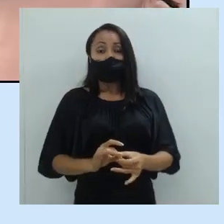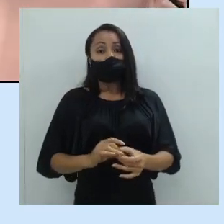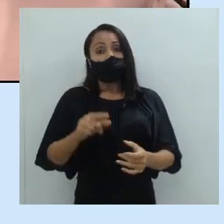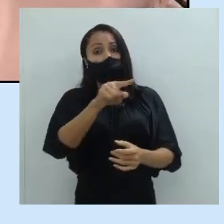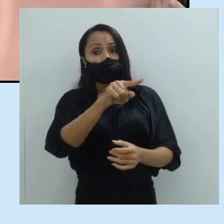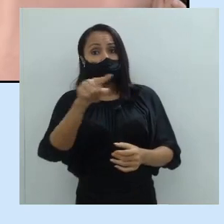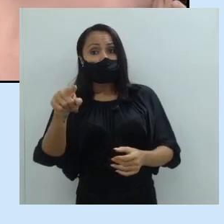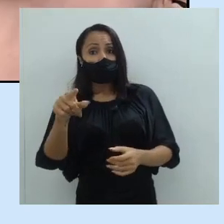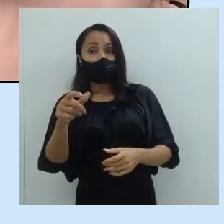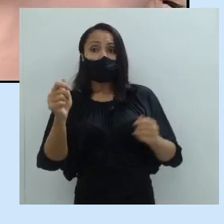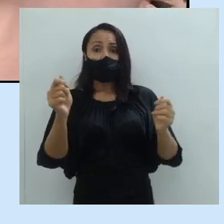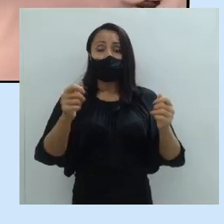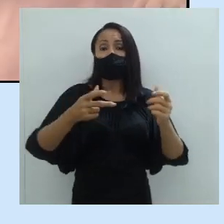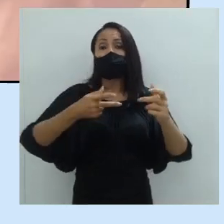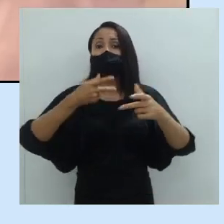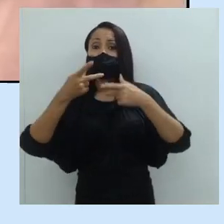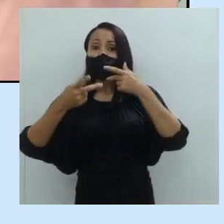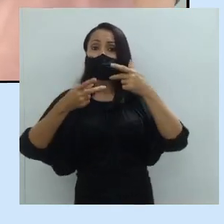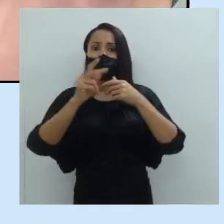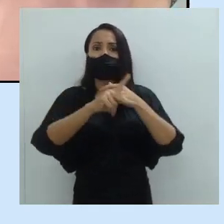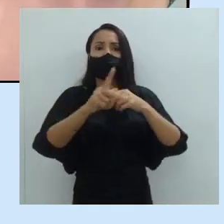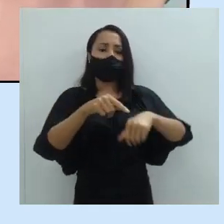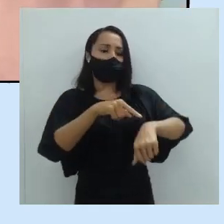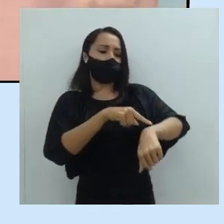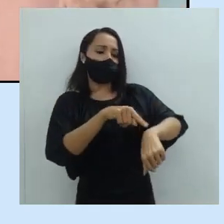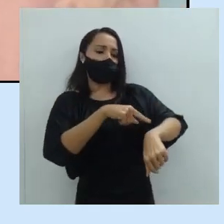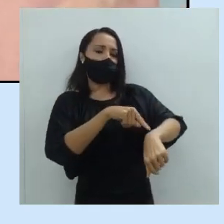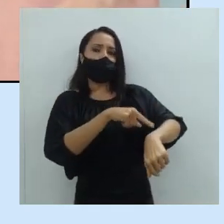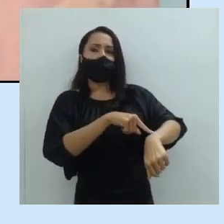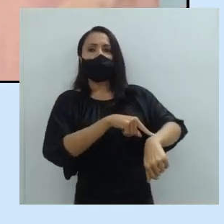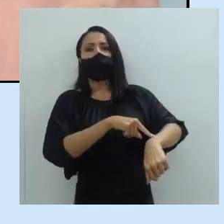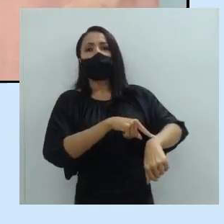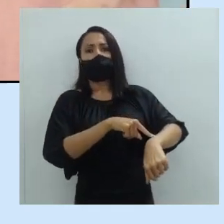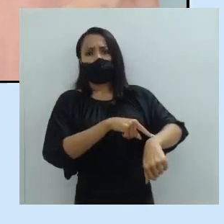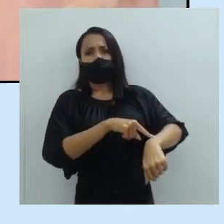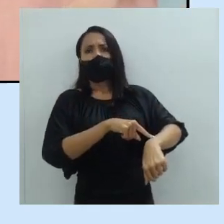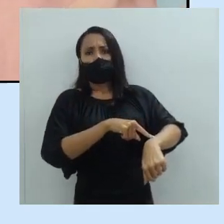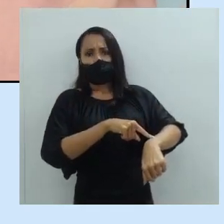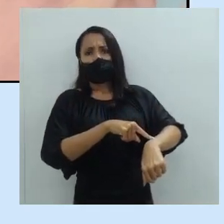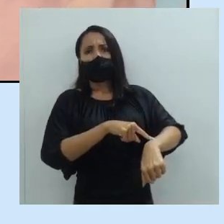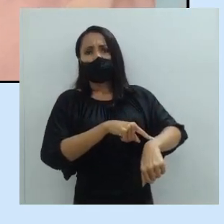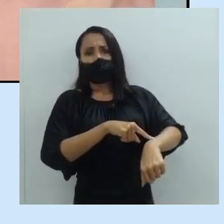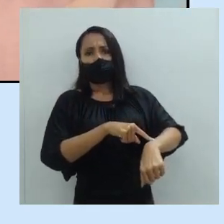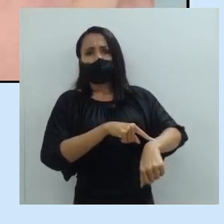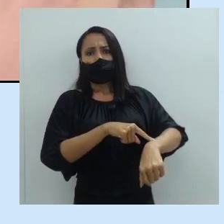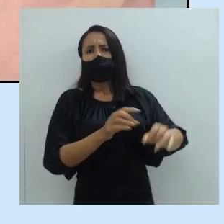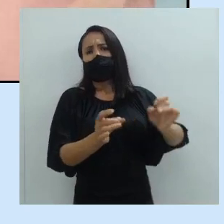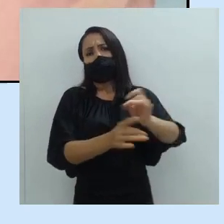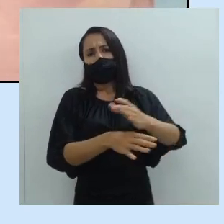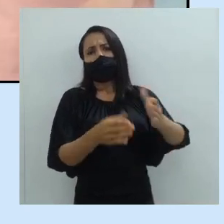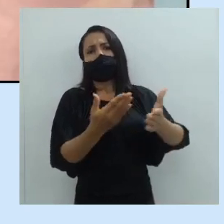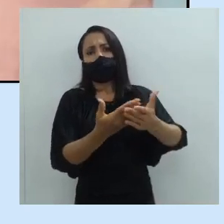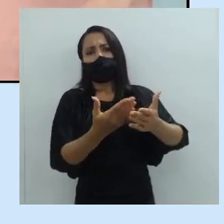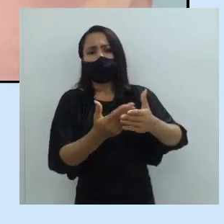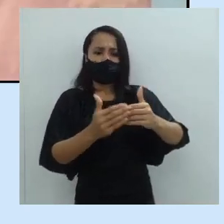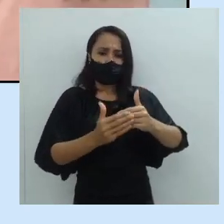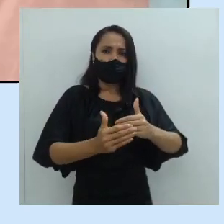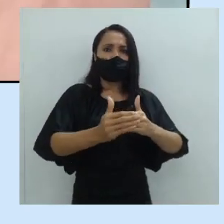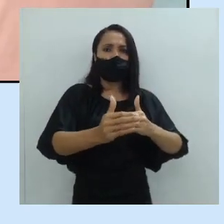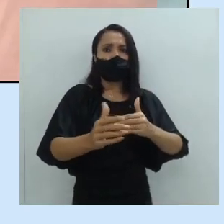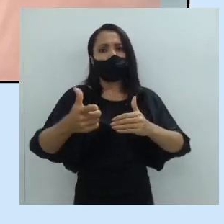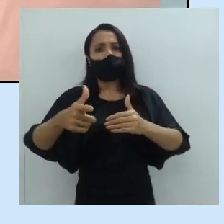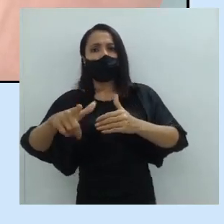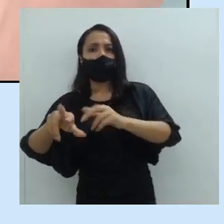você pode estar dizendo à professora, já passou da hora de terminar a aula, vamos iniciar tal coisa.